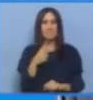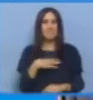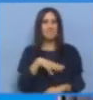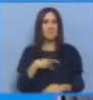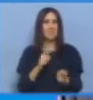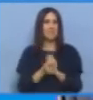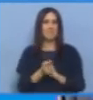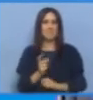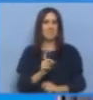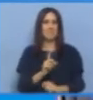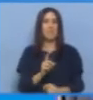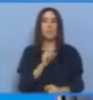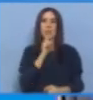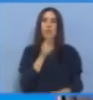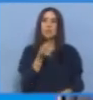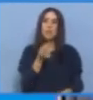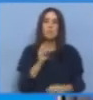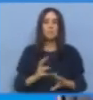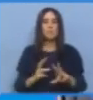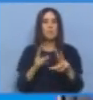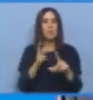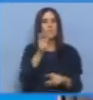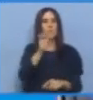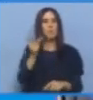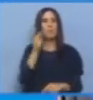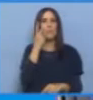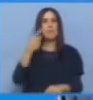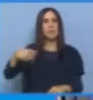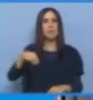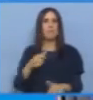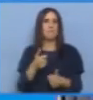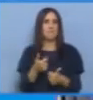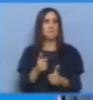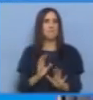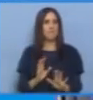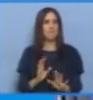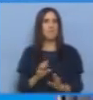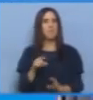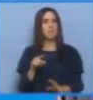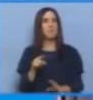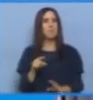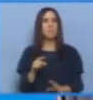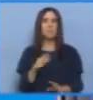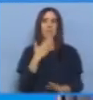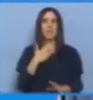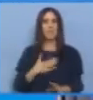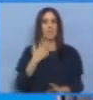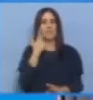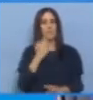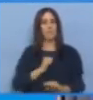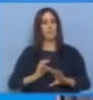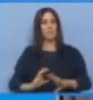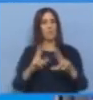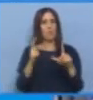mundo, conseguimos melhorar um bocadinho a vida daquelas pessoas, o que já é muito bom. E isso também melhora a nossa vida e,